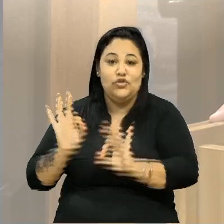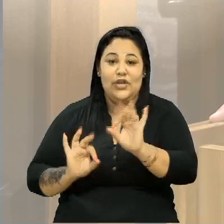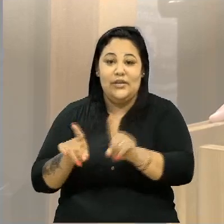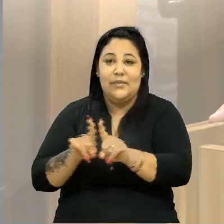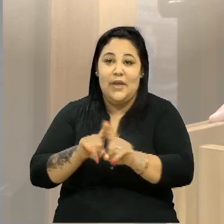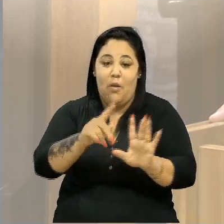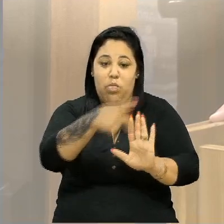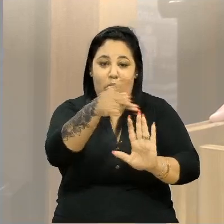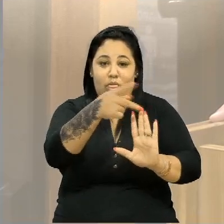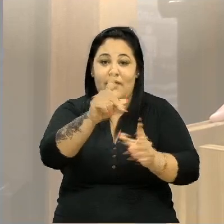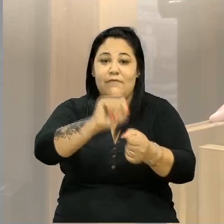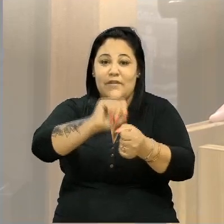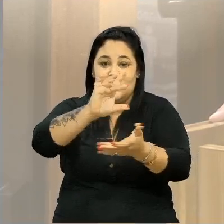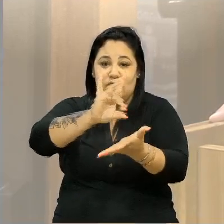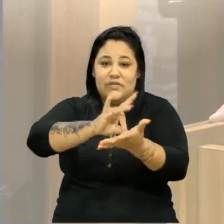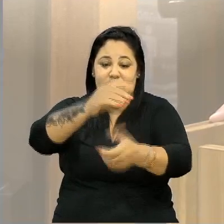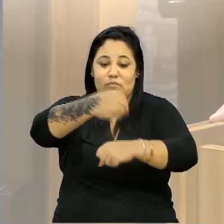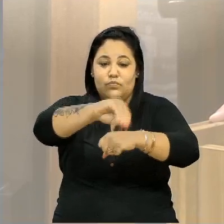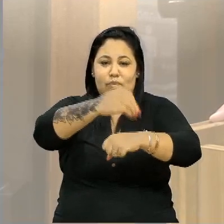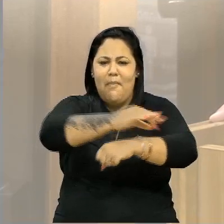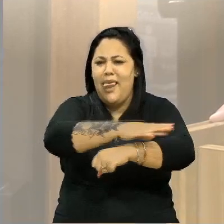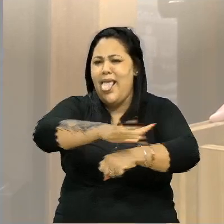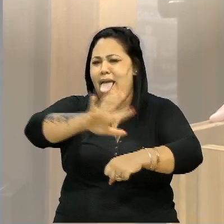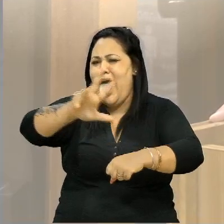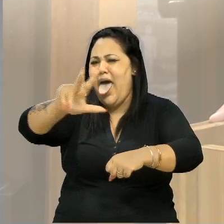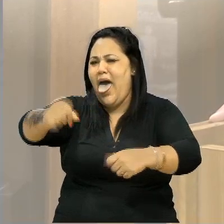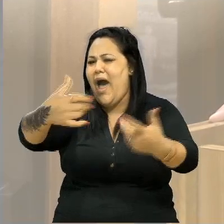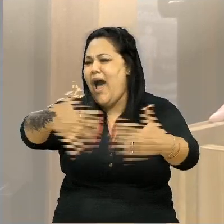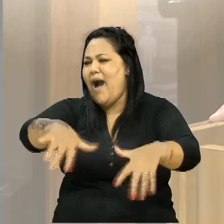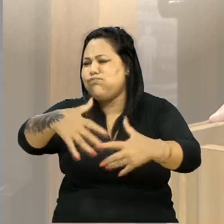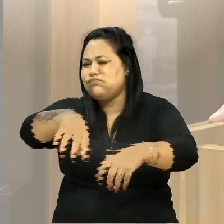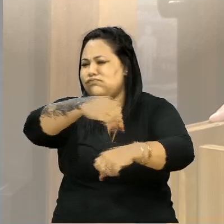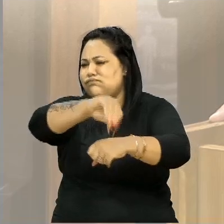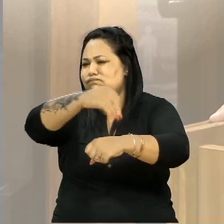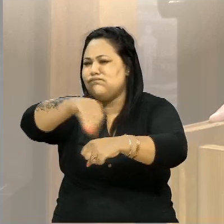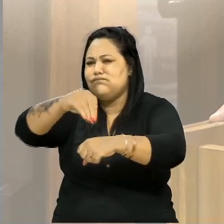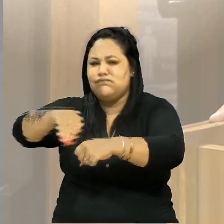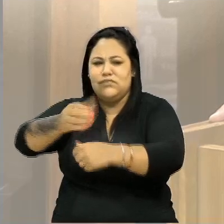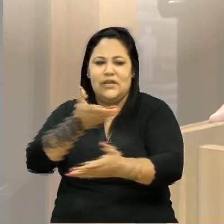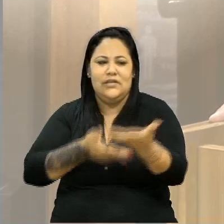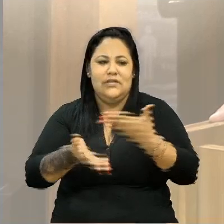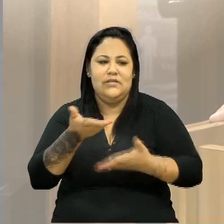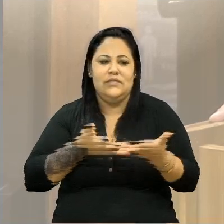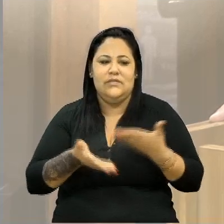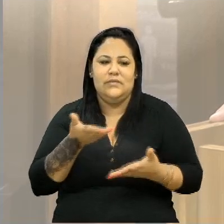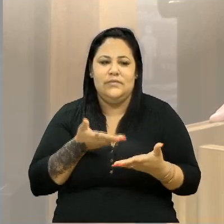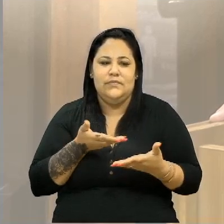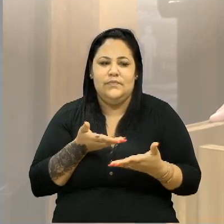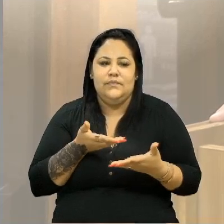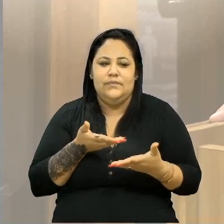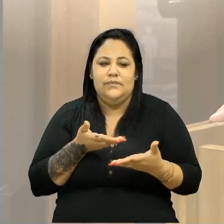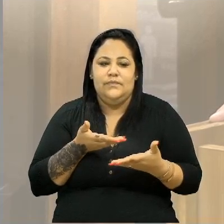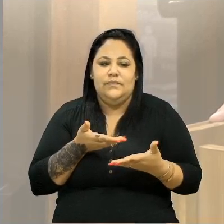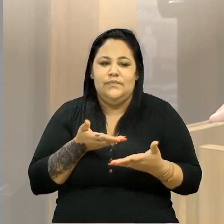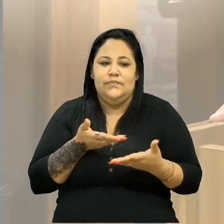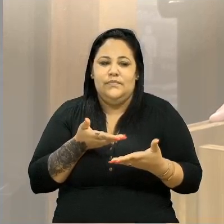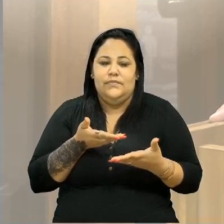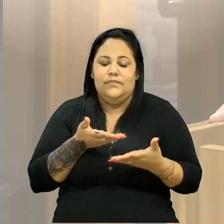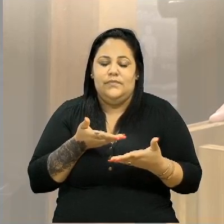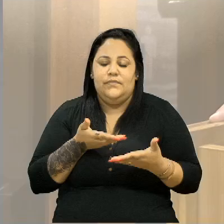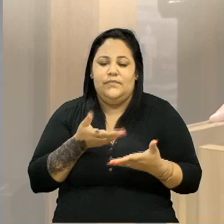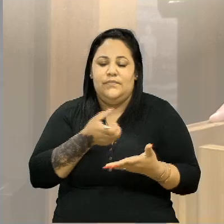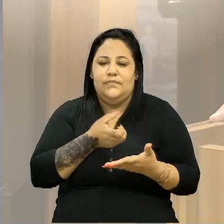protocolando indicações, foram milhares de indicações, atendendo a população, são inúmeras ligações diárias,